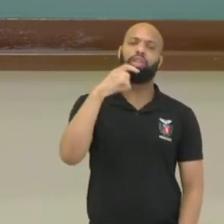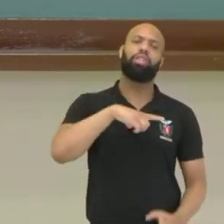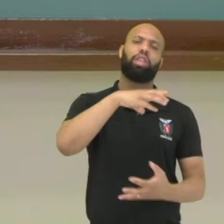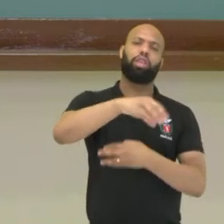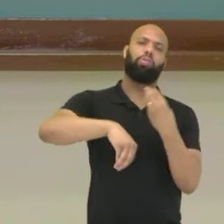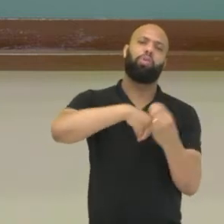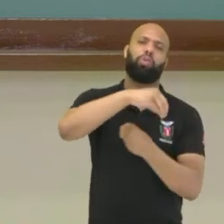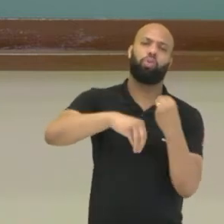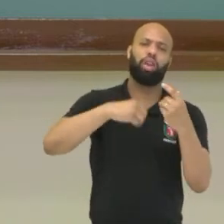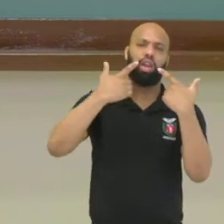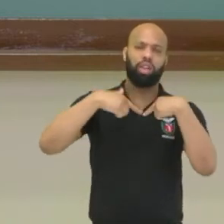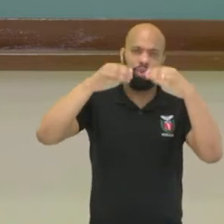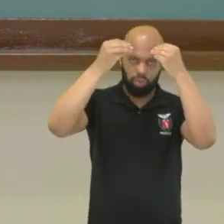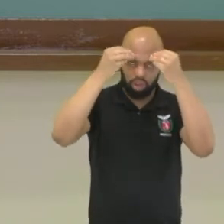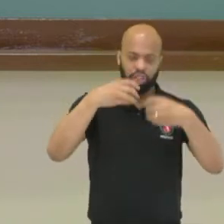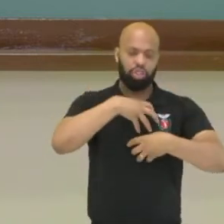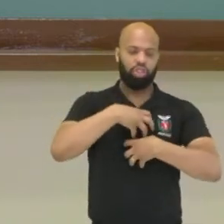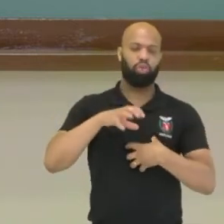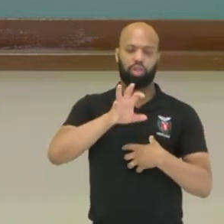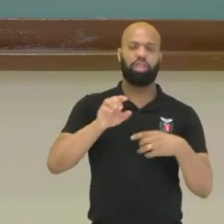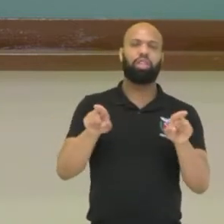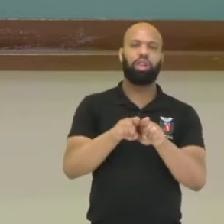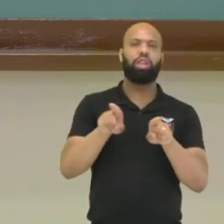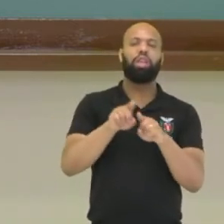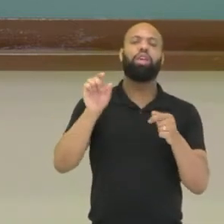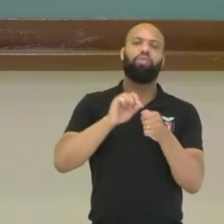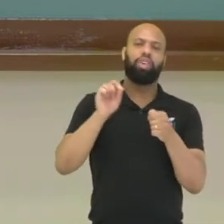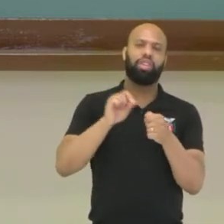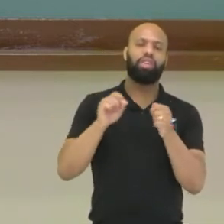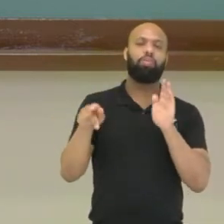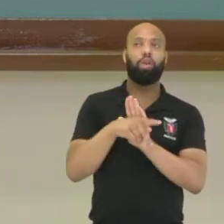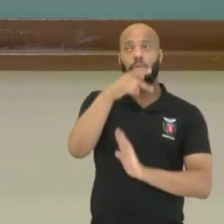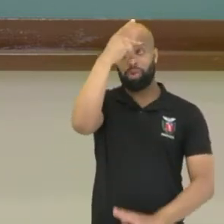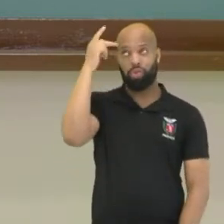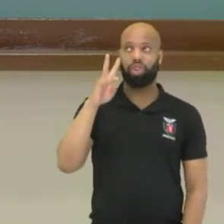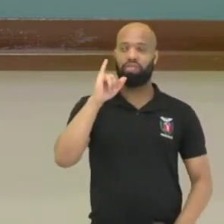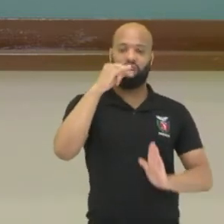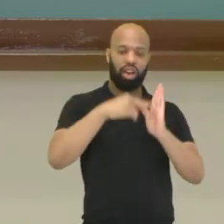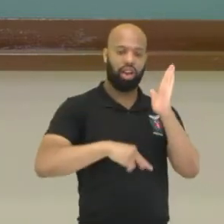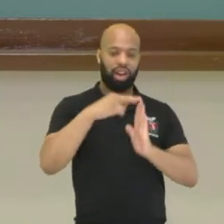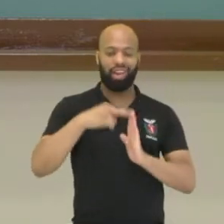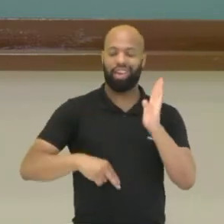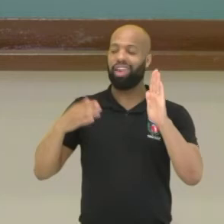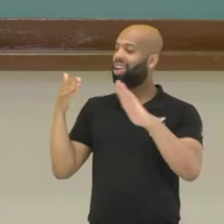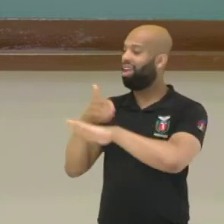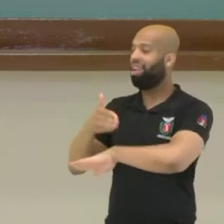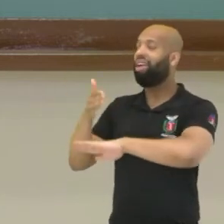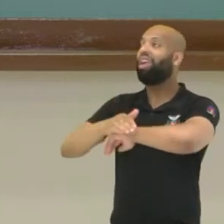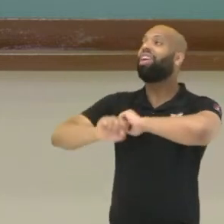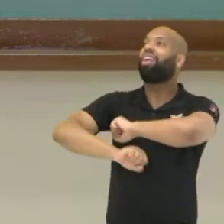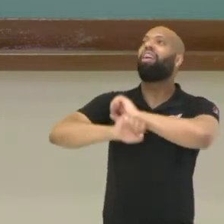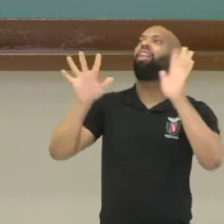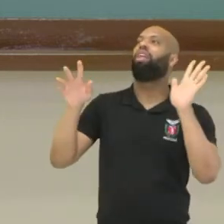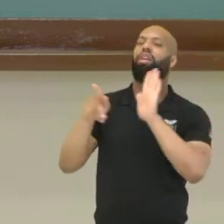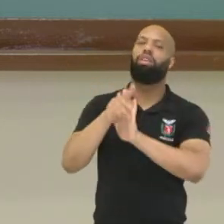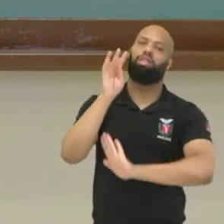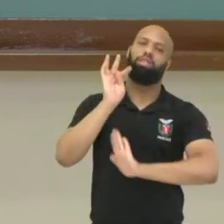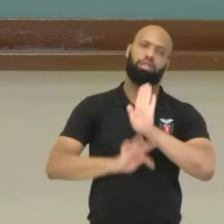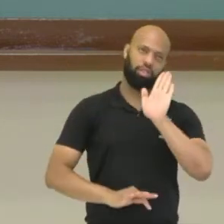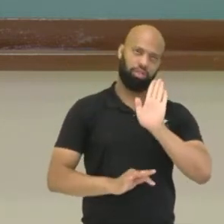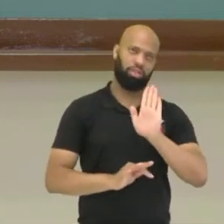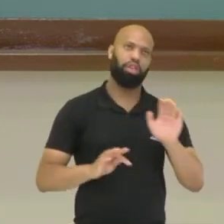linguagem e fazer com que o público tenha acesso com clareza a esse tipo de texto.